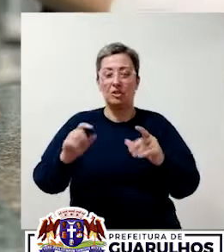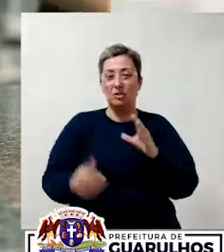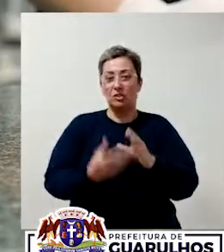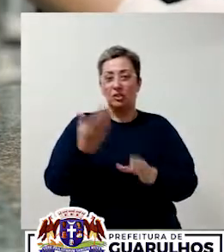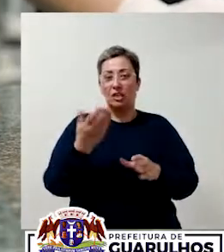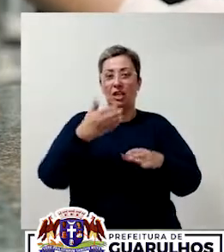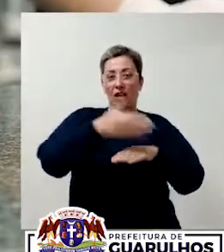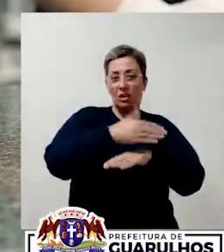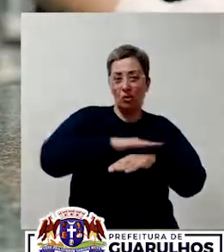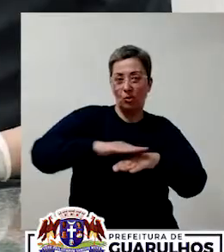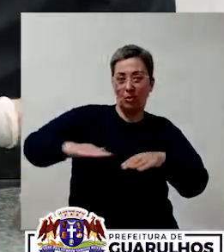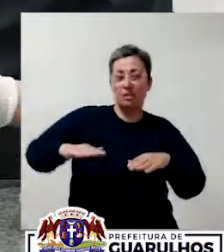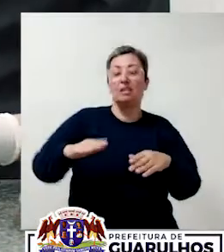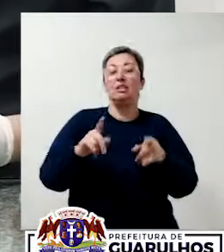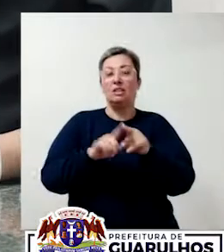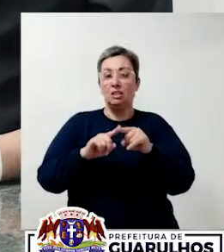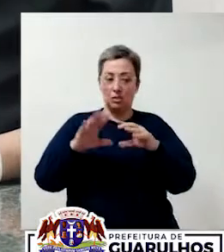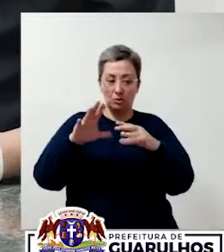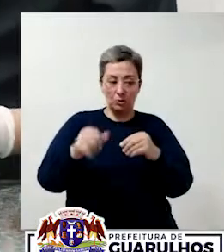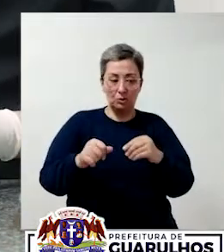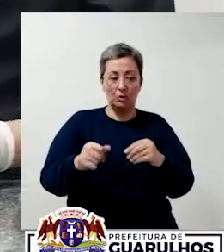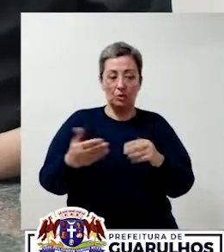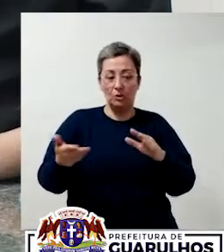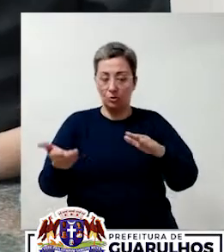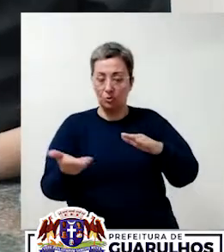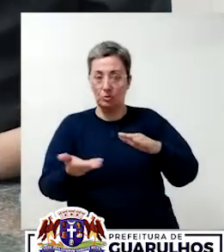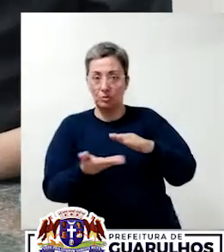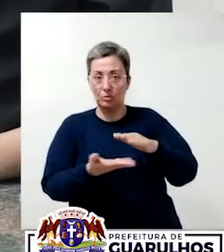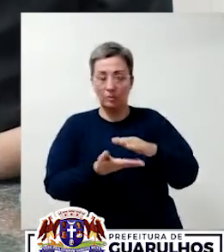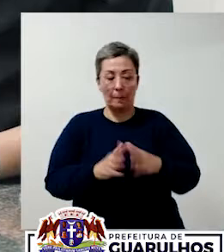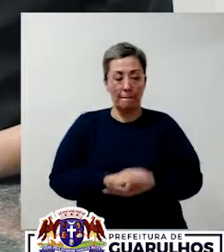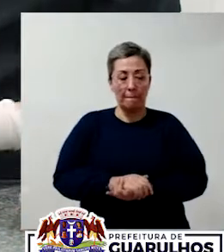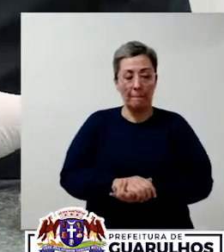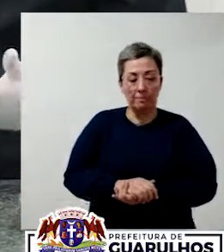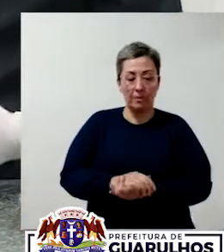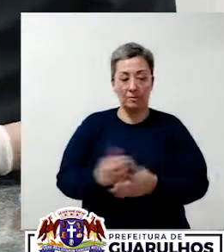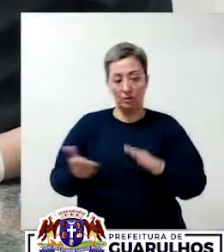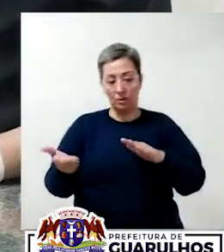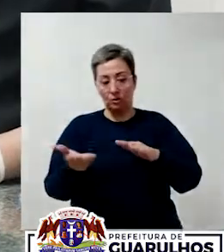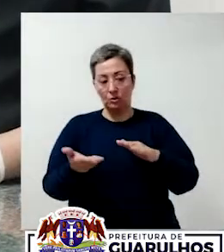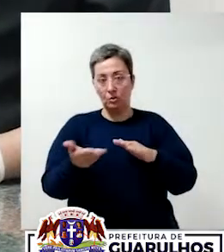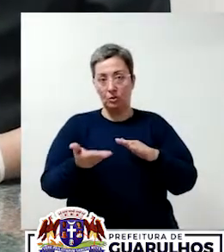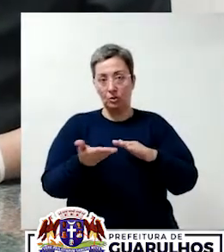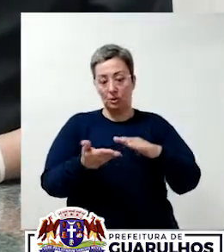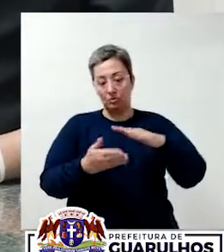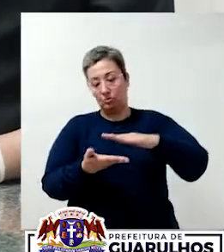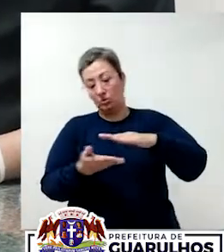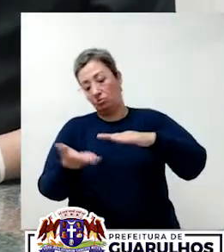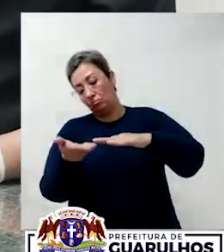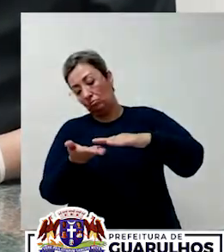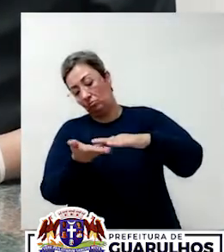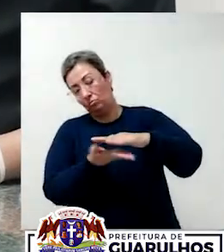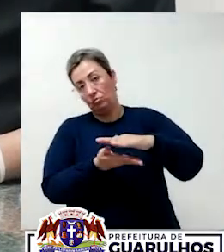aqui o manuseio na hora de você tirar, poder cortar, fazer essa questão aqui do corte do